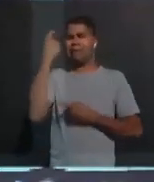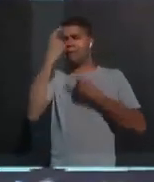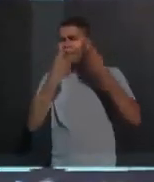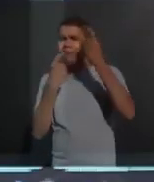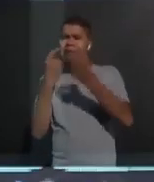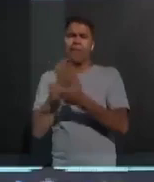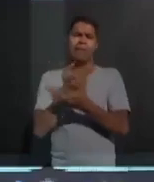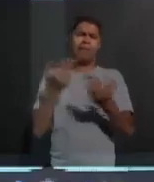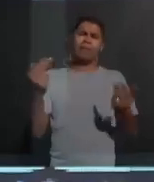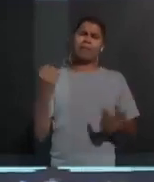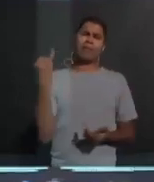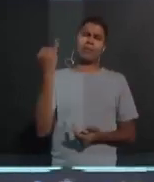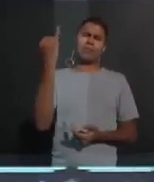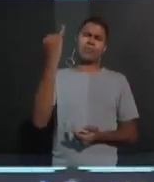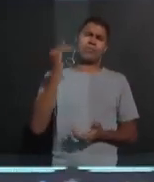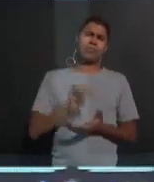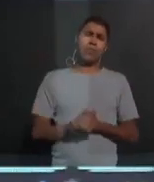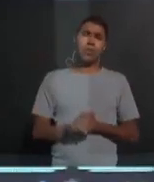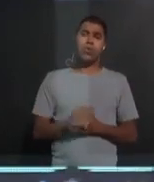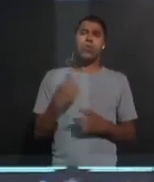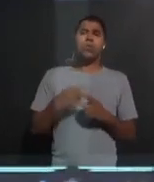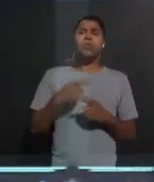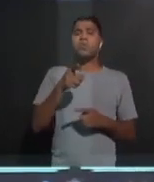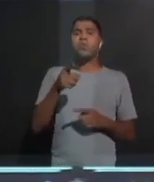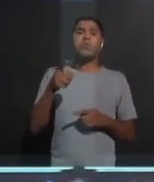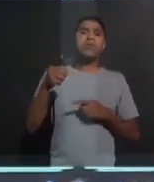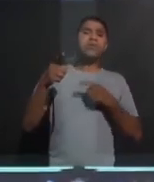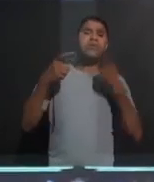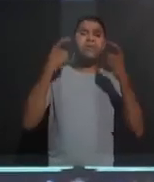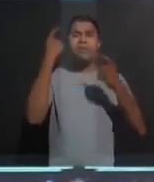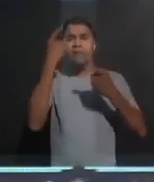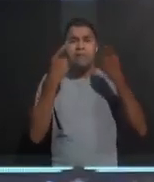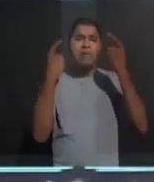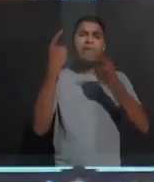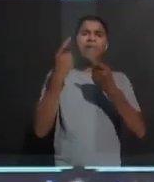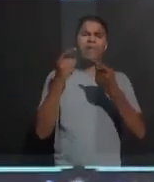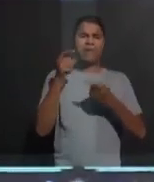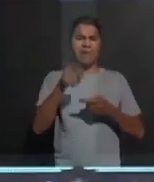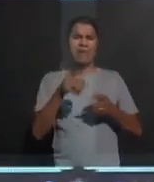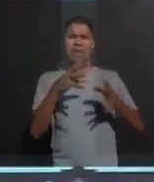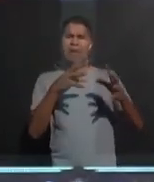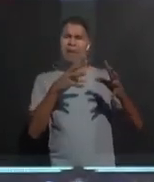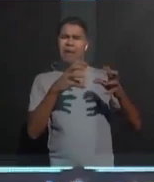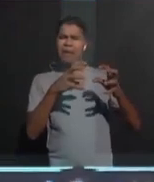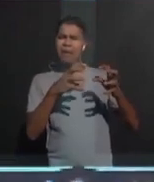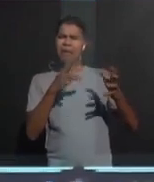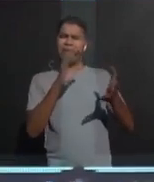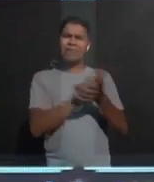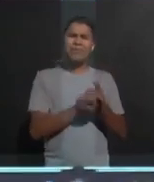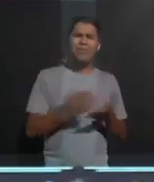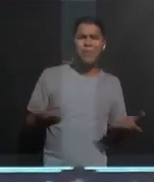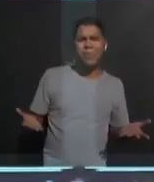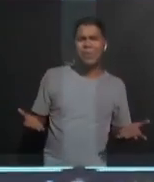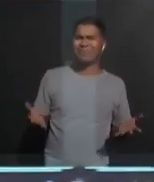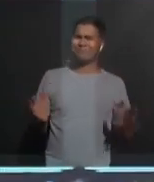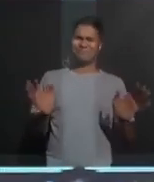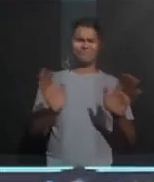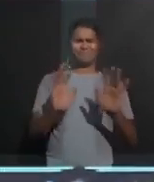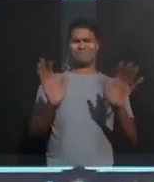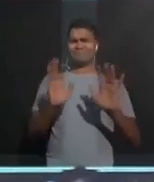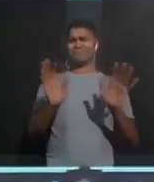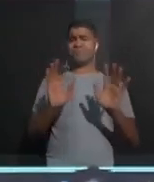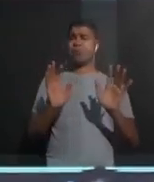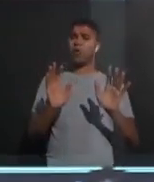não tem importância na sua vida porque você tá em cortar dando importância e para essa briga aí com a sua esposa não